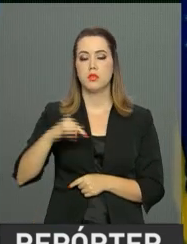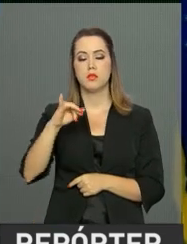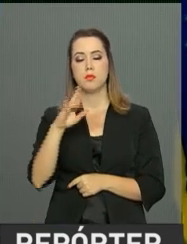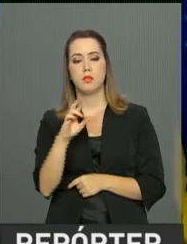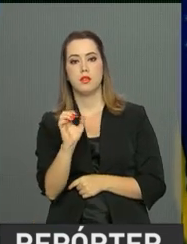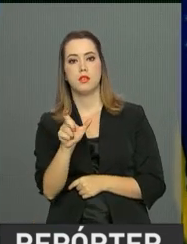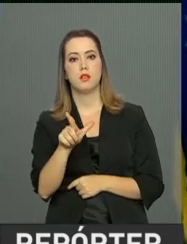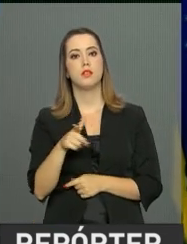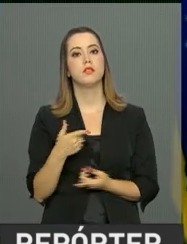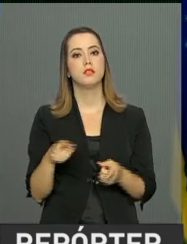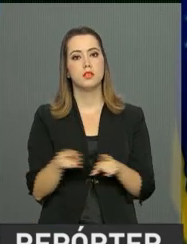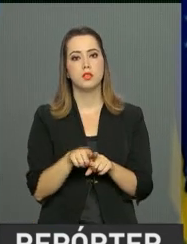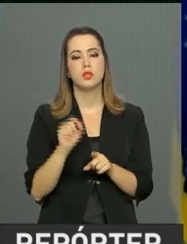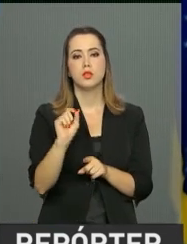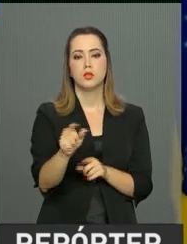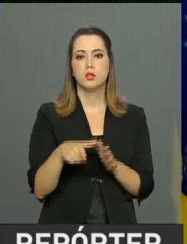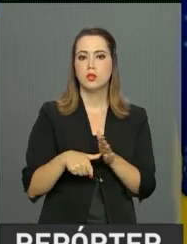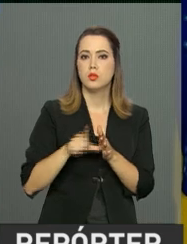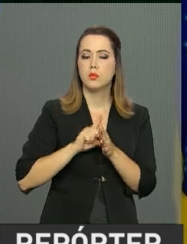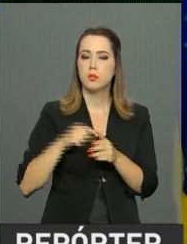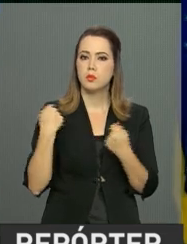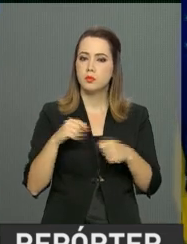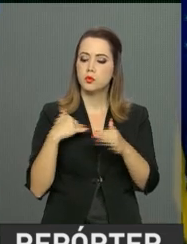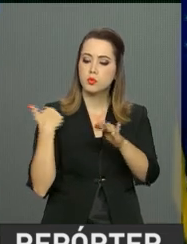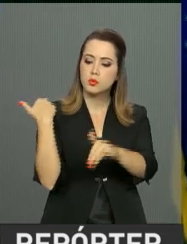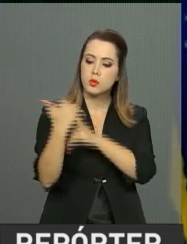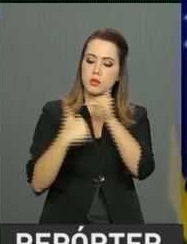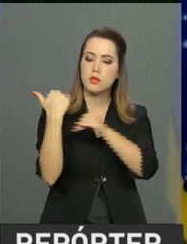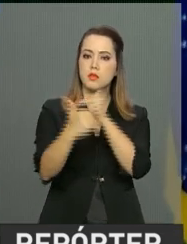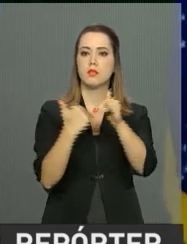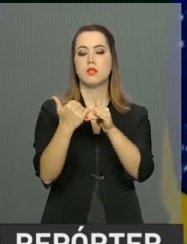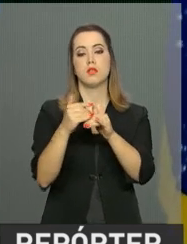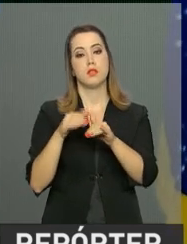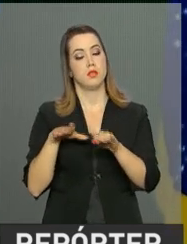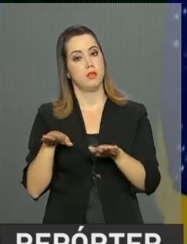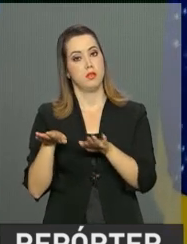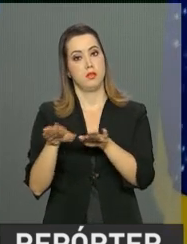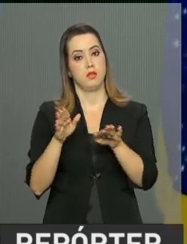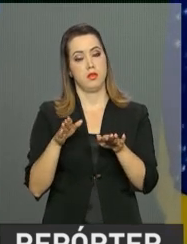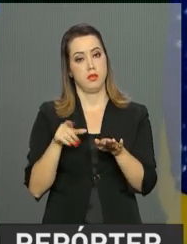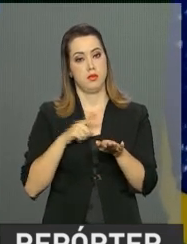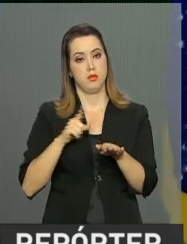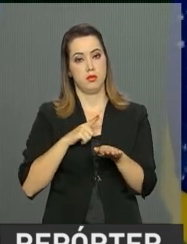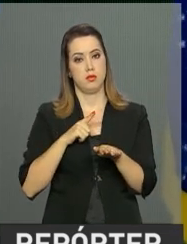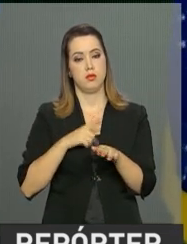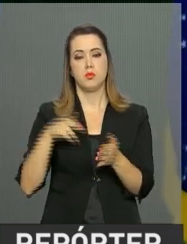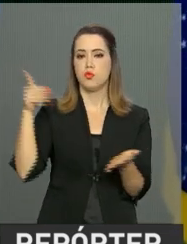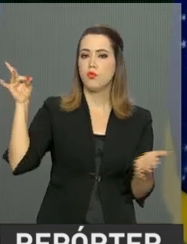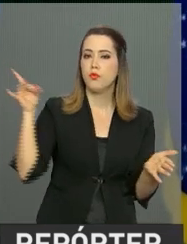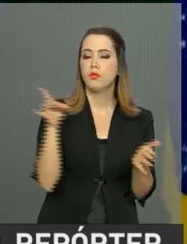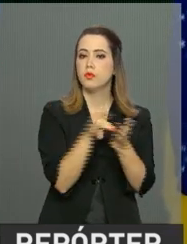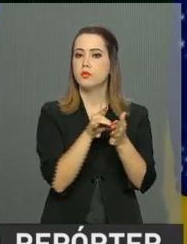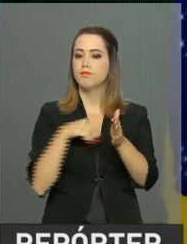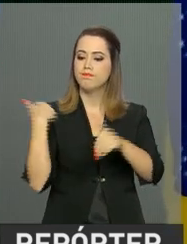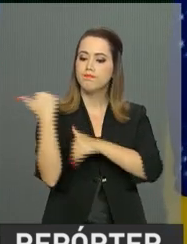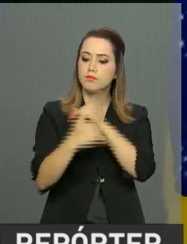o controle da inflação é pressuposto do crescimento sustentado e do real progresso econômico e